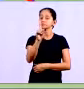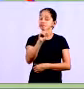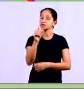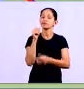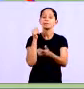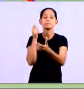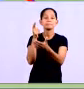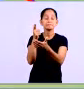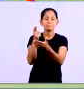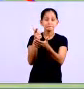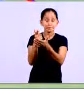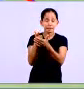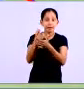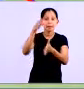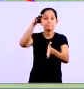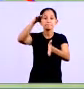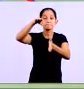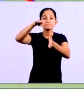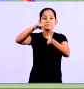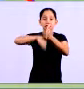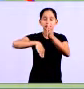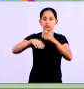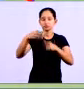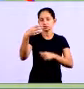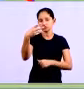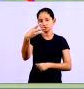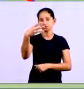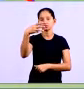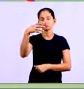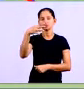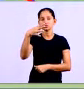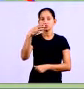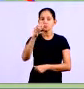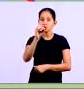menos os 340 que você tem de crédito.